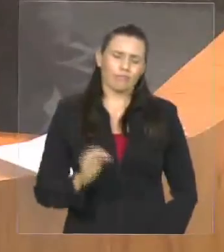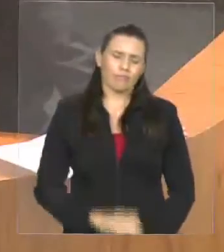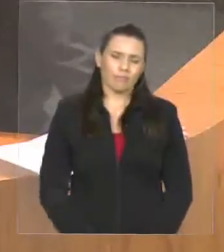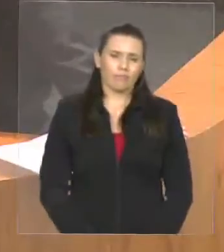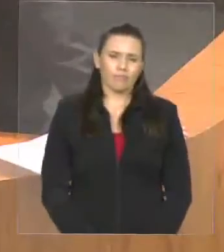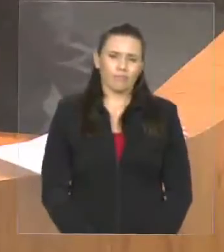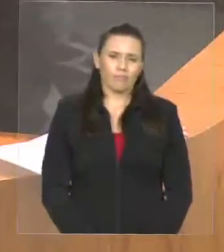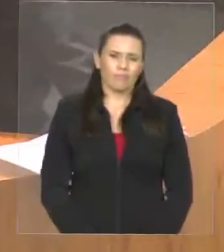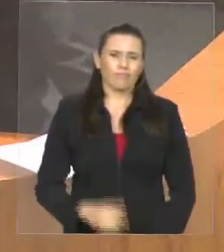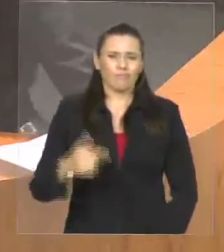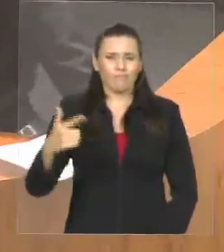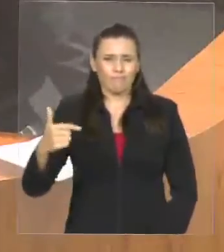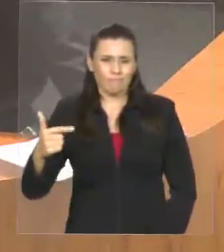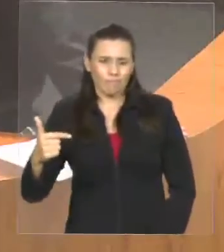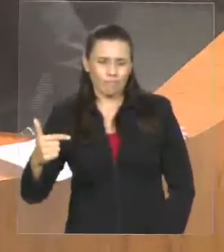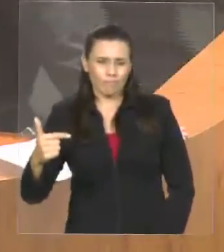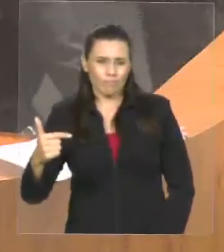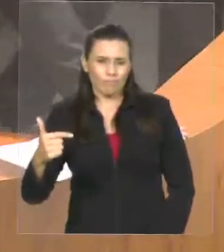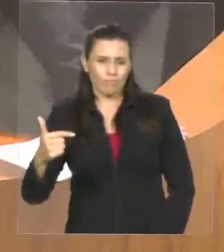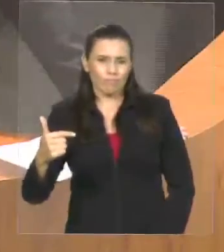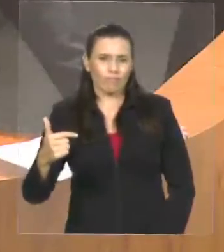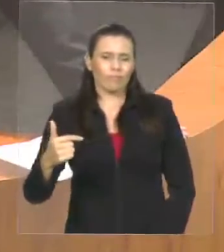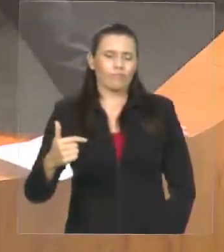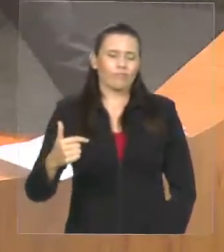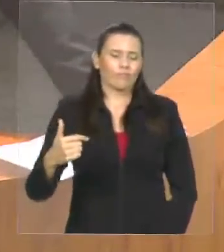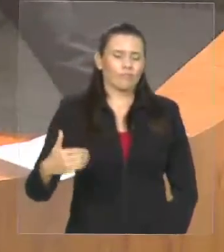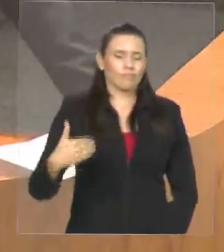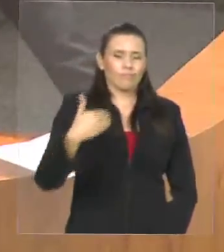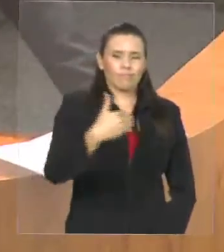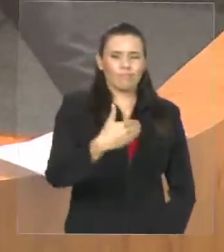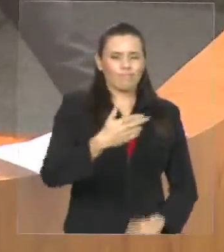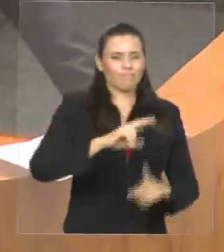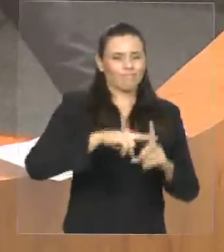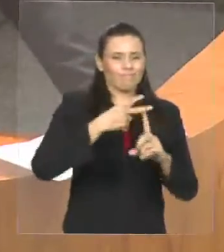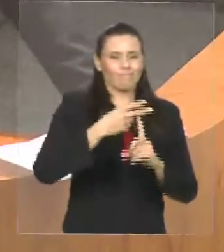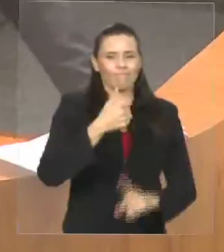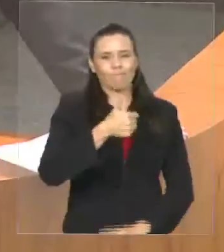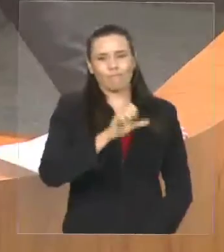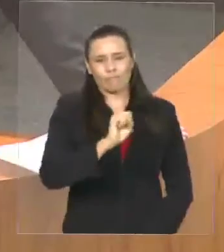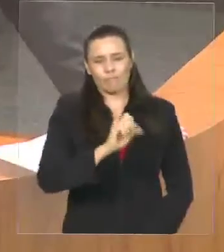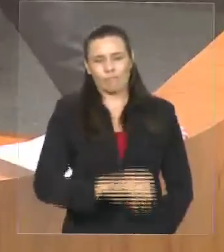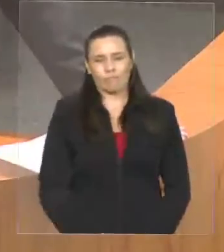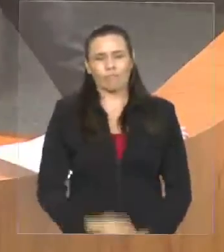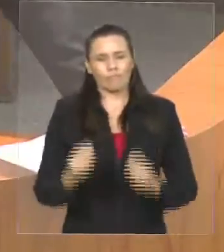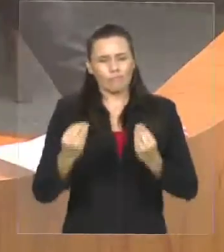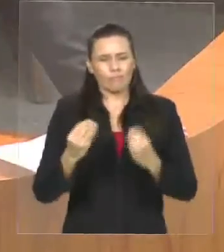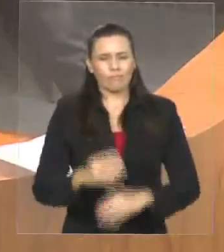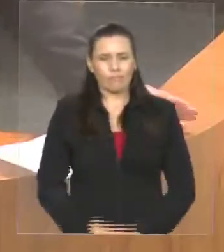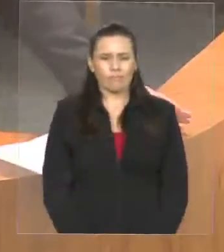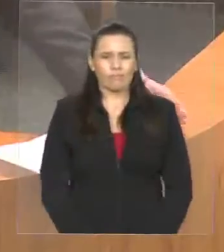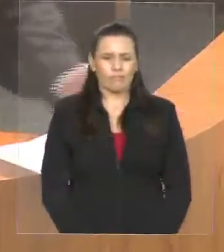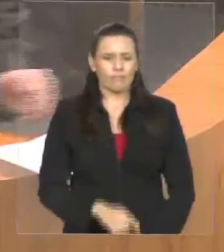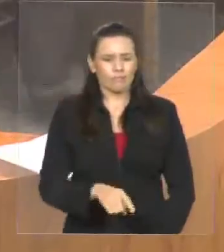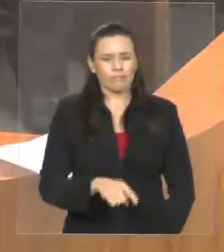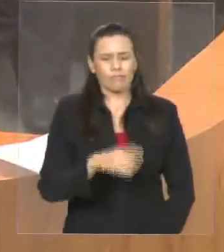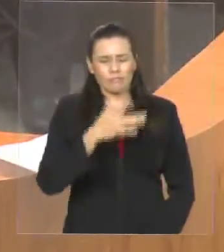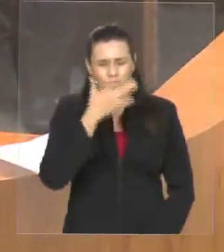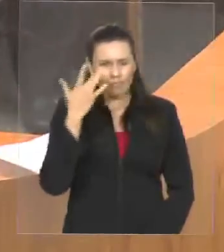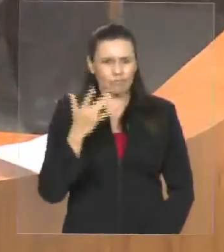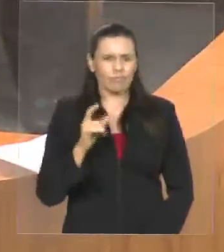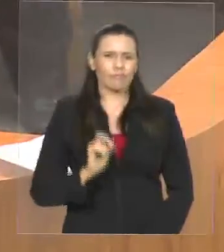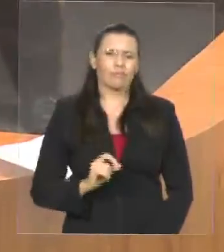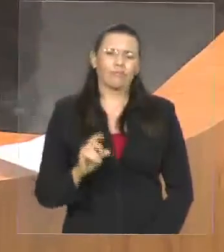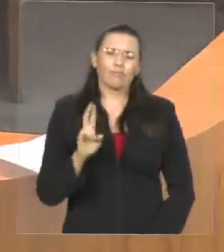hoje todos têm o seu celular, utilizam inclusive como meio de trabalho, instrumento de trabalho, passará de 25%